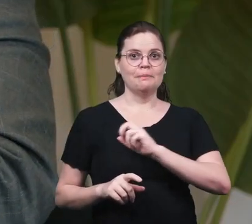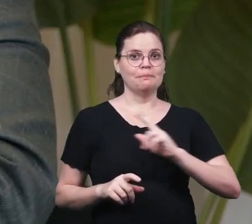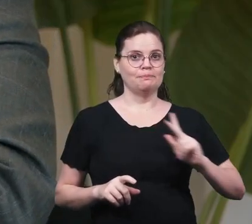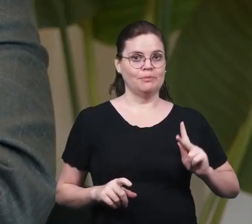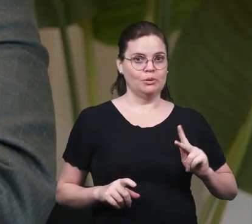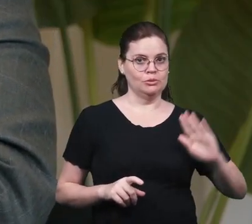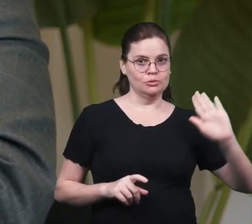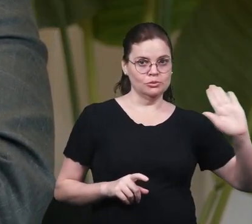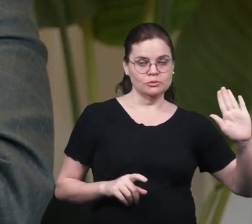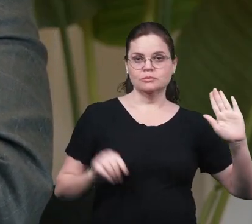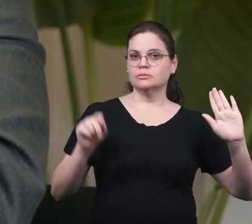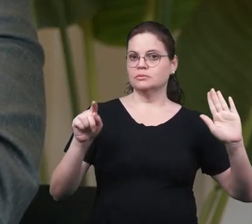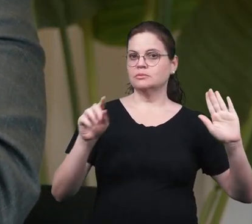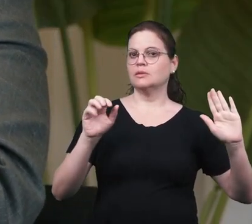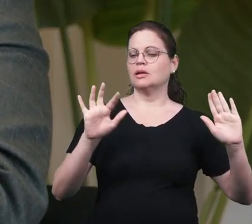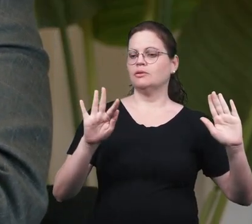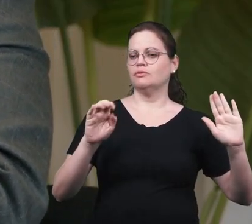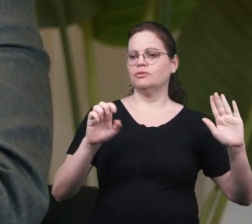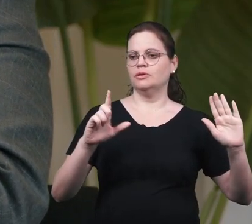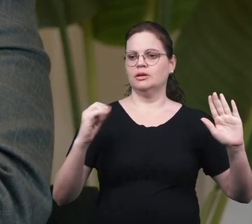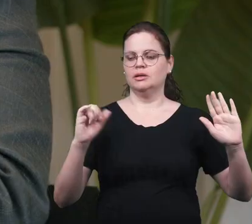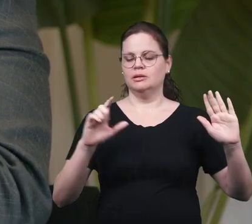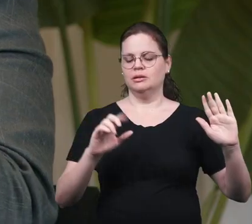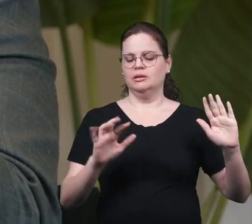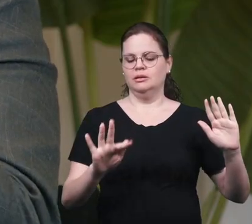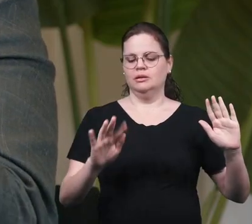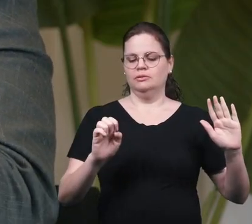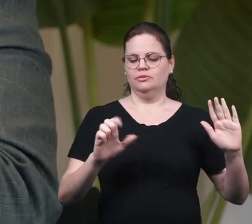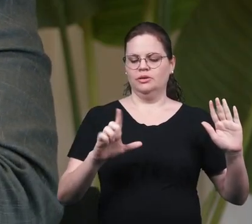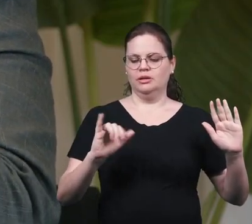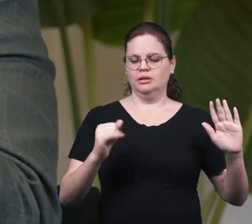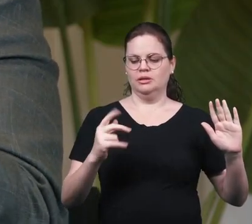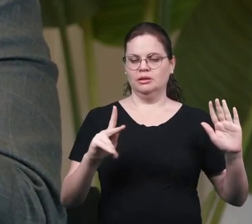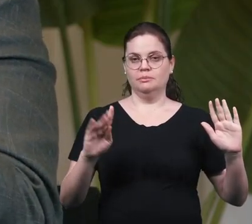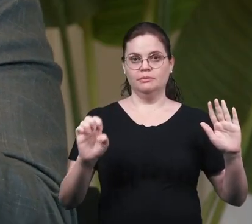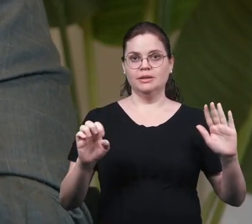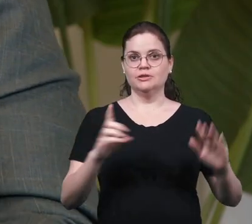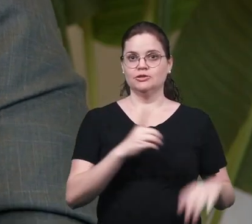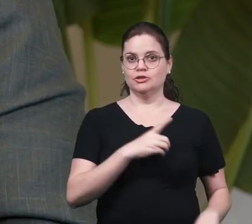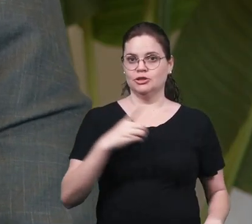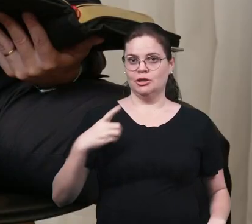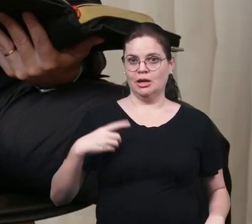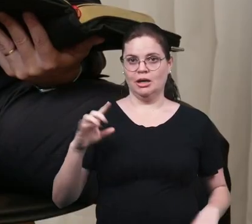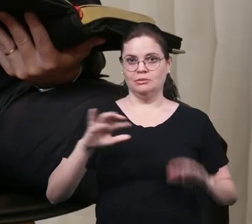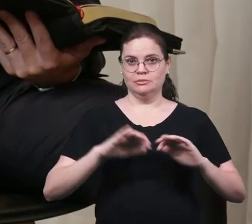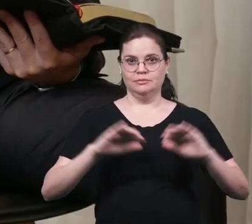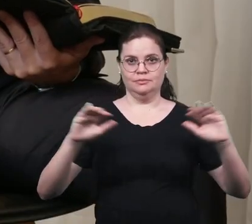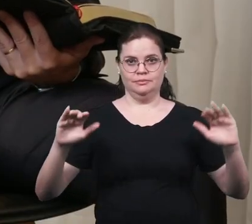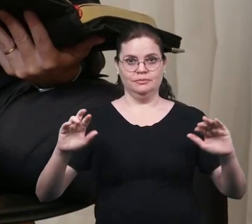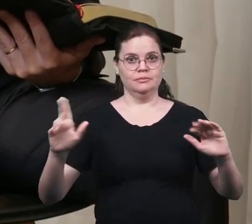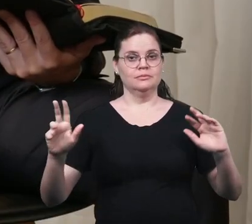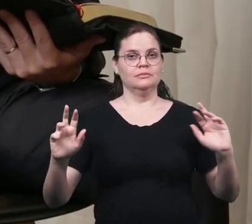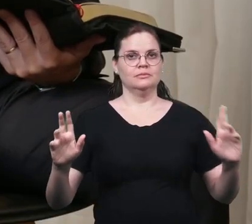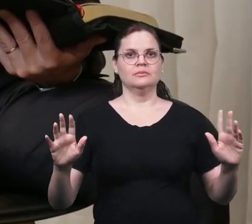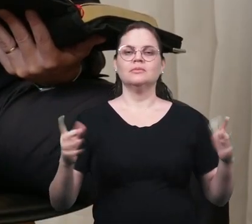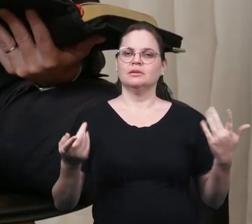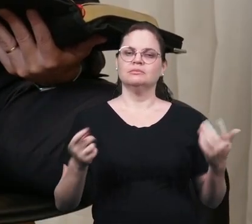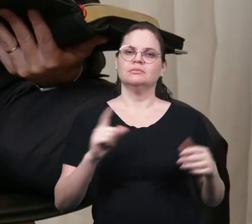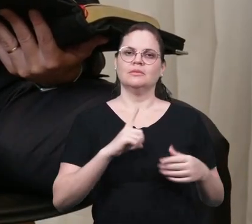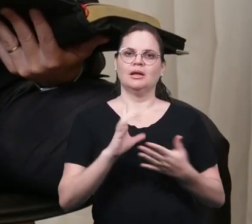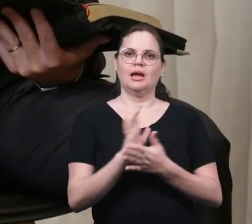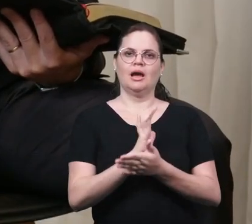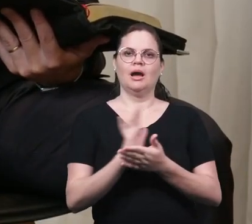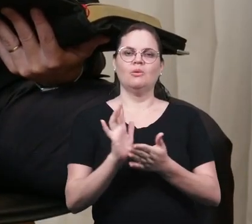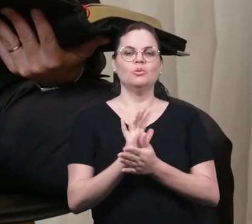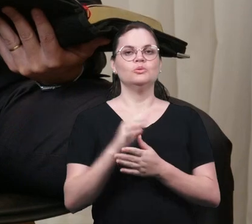Felipe diácono. Eu gostaria que você falasse, diferenciasse quem foi quem. Amém. Muitos confundem, né? Isso. Felipe,